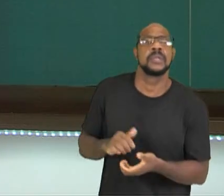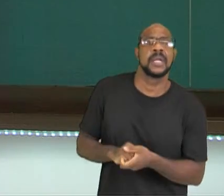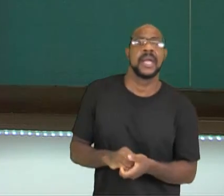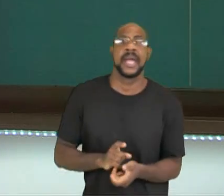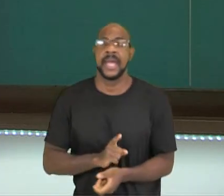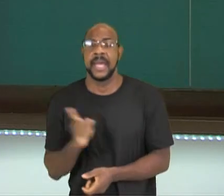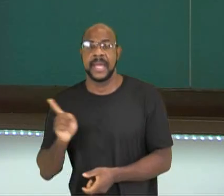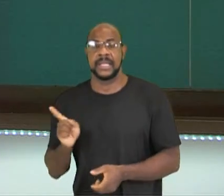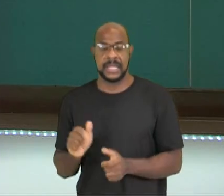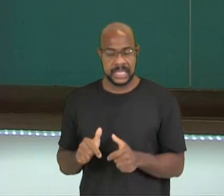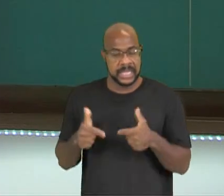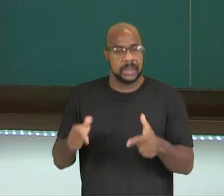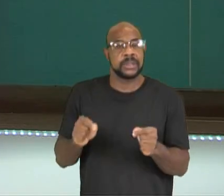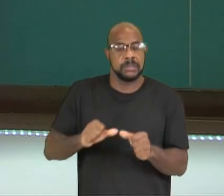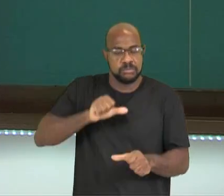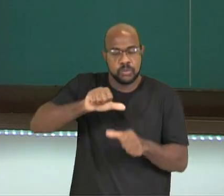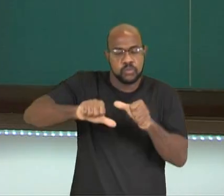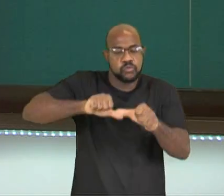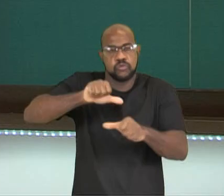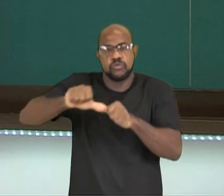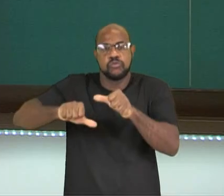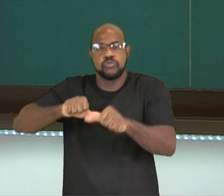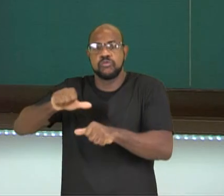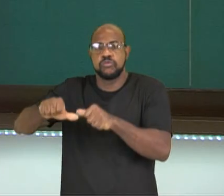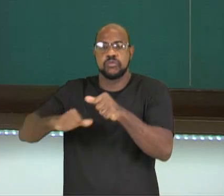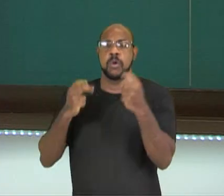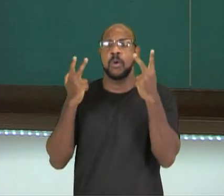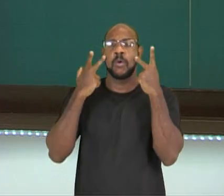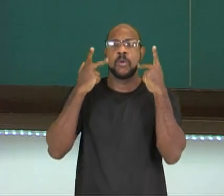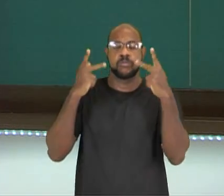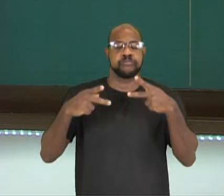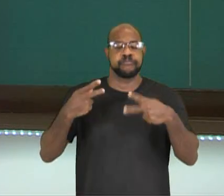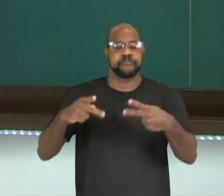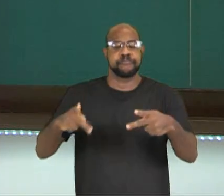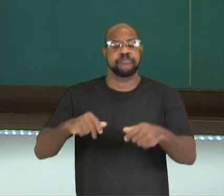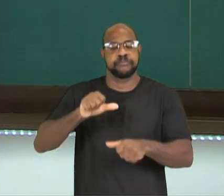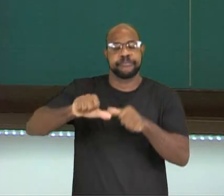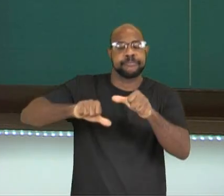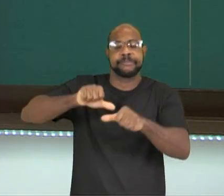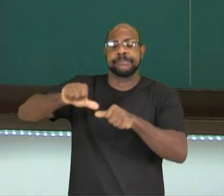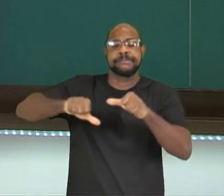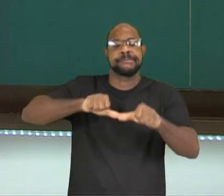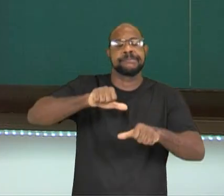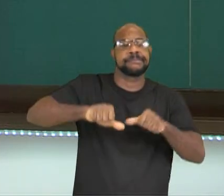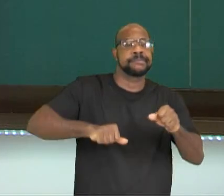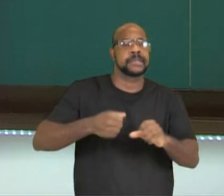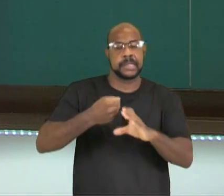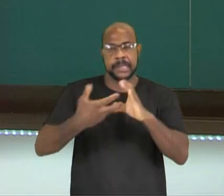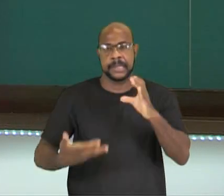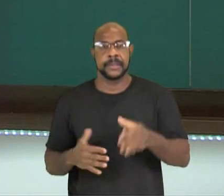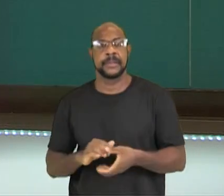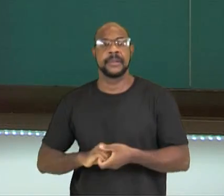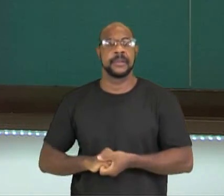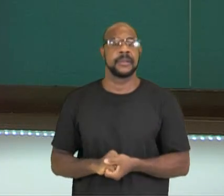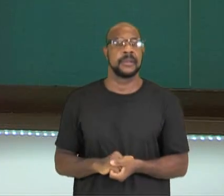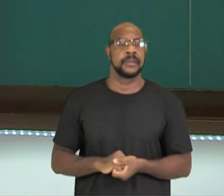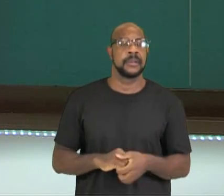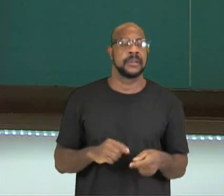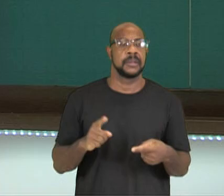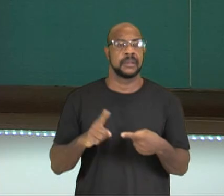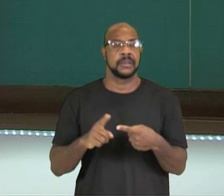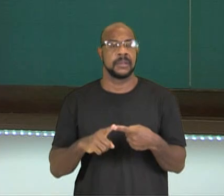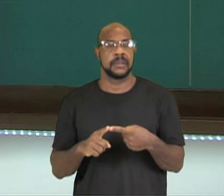o relevo, que modificam, que alteram ao longo do tempo as características, certo? Nós começamos a falar ali dos